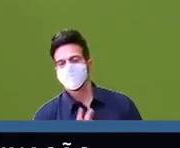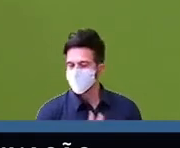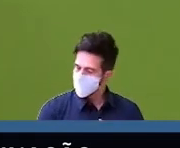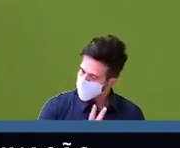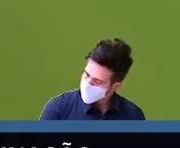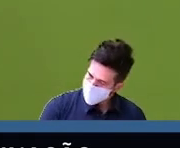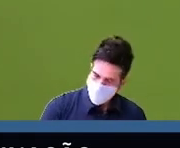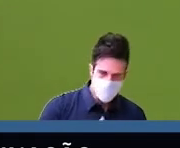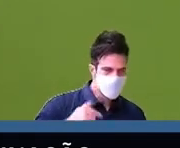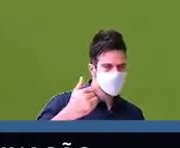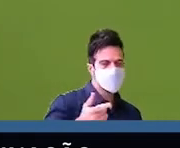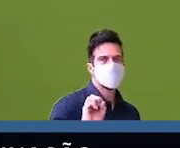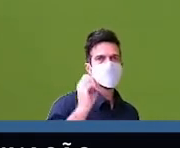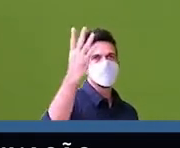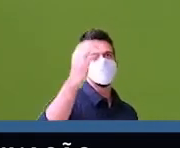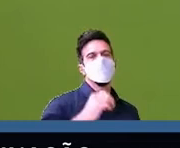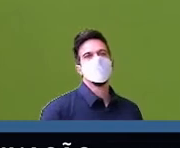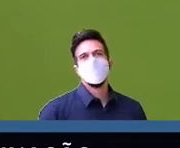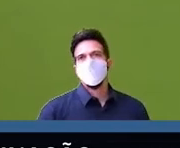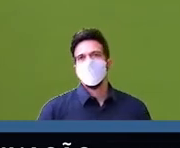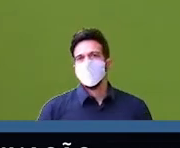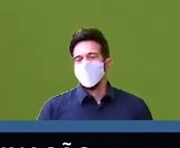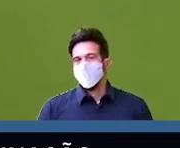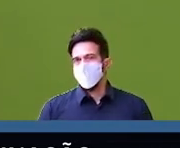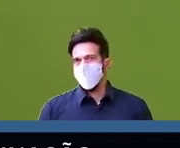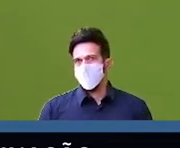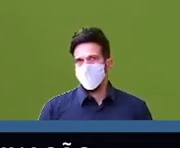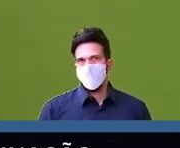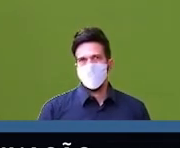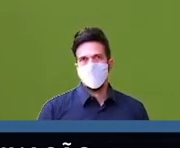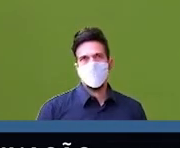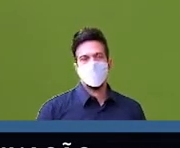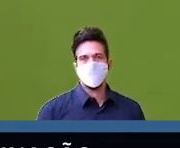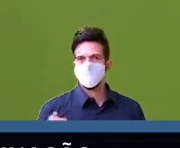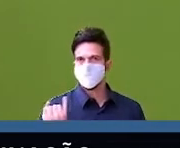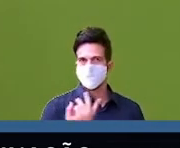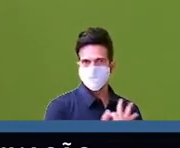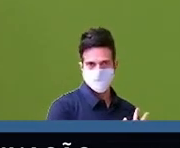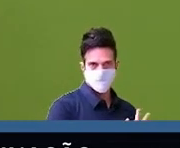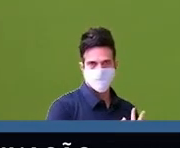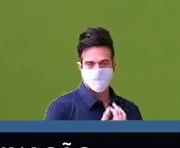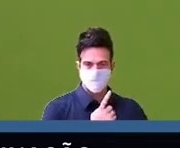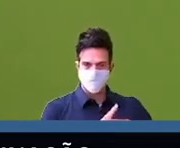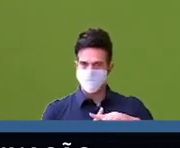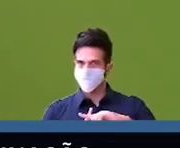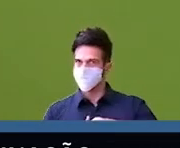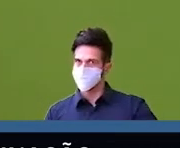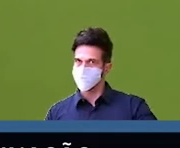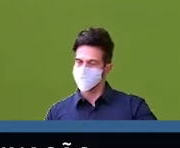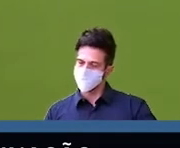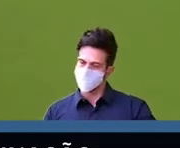repercussão depois de alguns dias em relação ao número de casos. Mas nesse caso aqui, ele veio